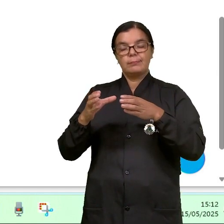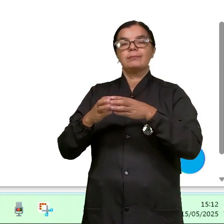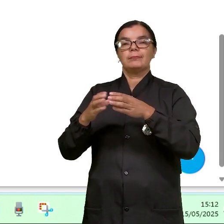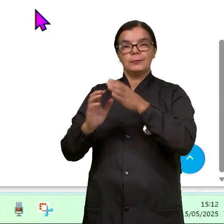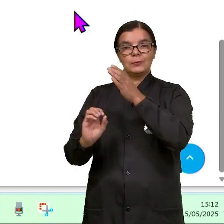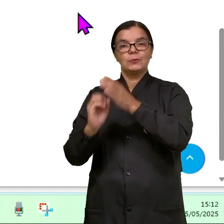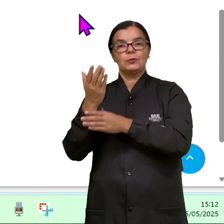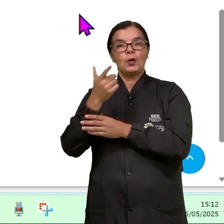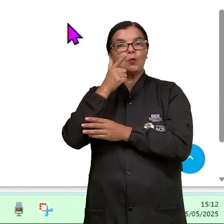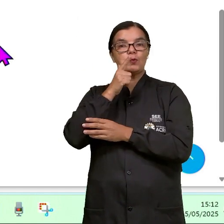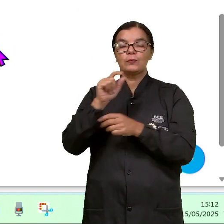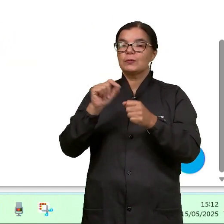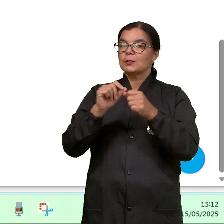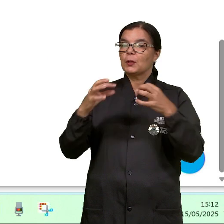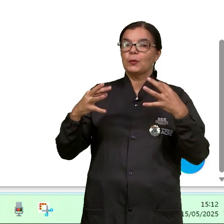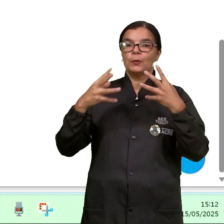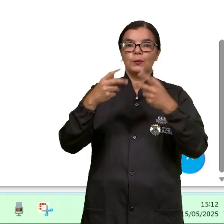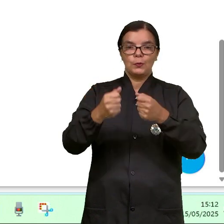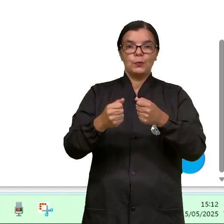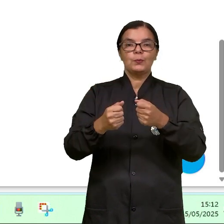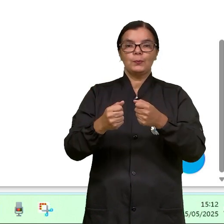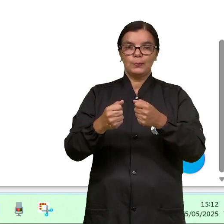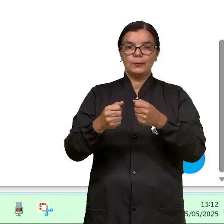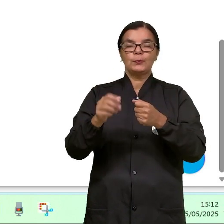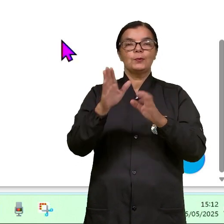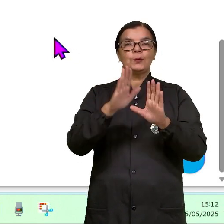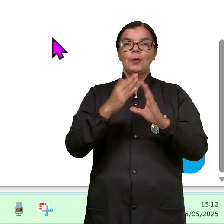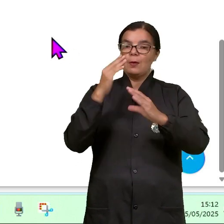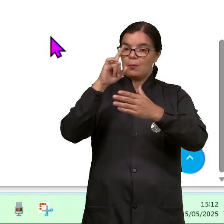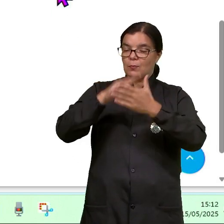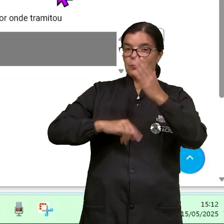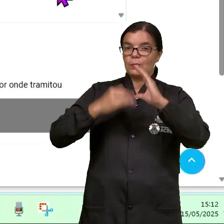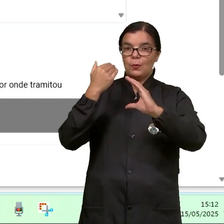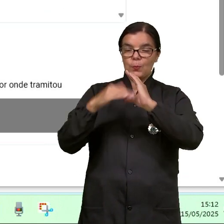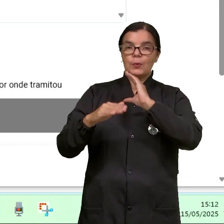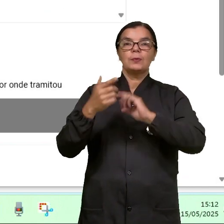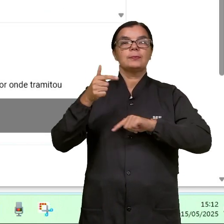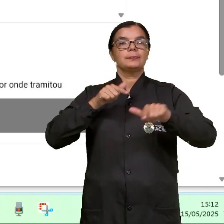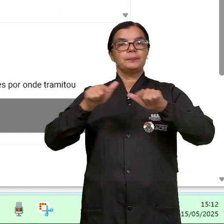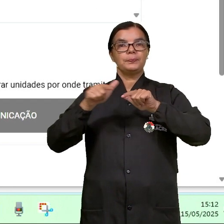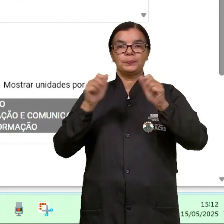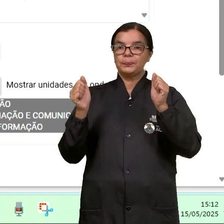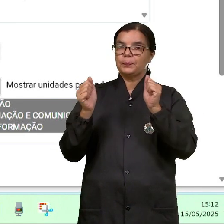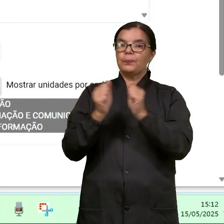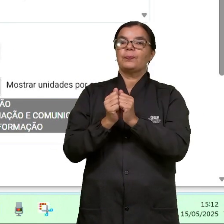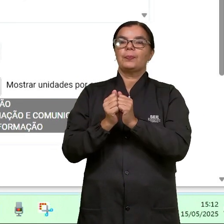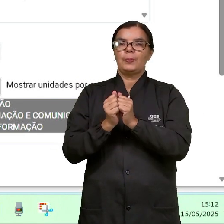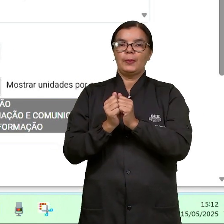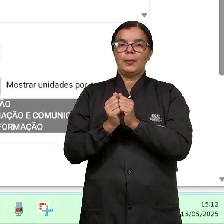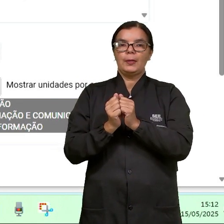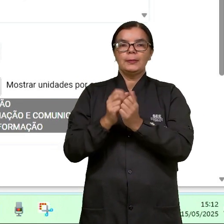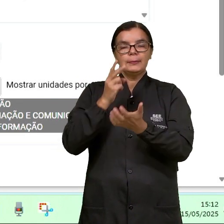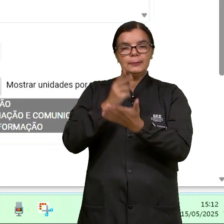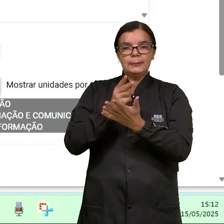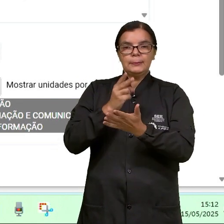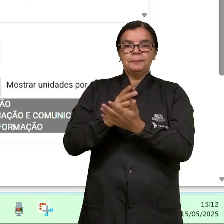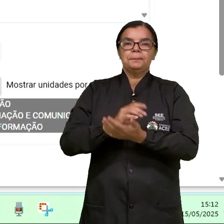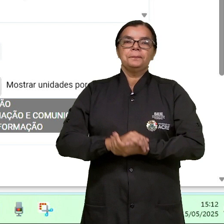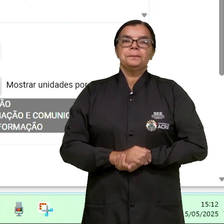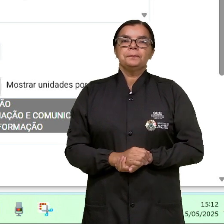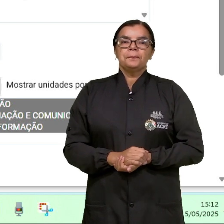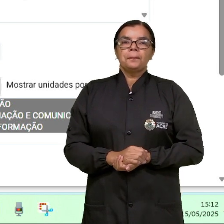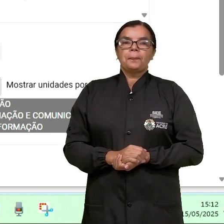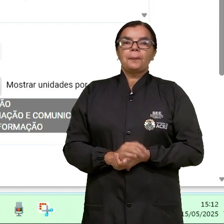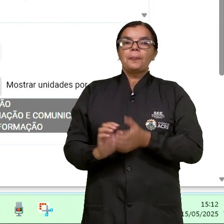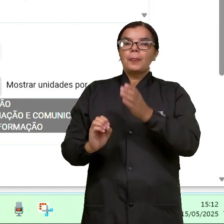e eu já consigo fazer tudo isso e enviar para aquele grupo que eu trabalho com eles corriqueiramente. A